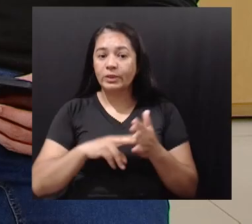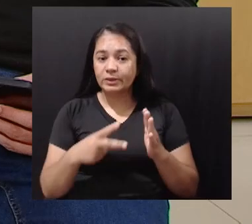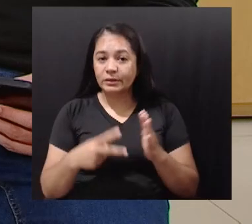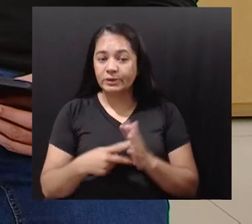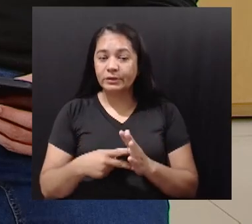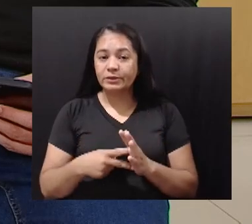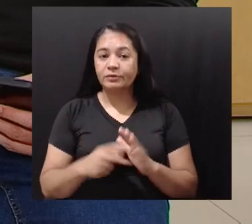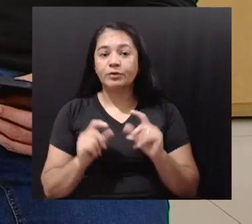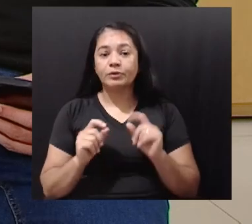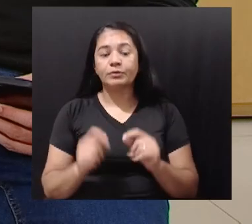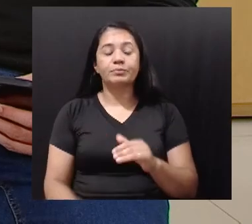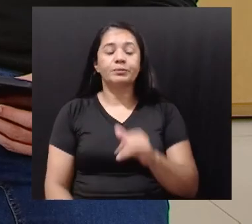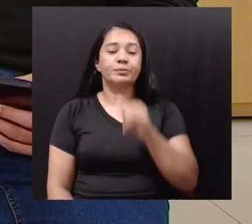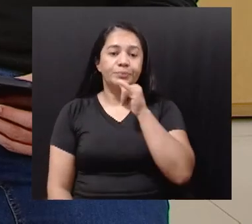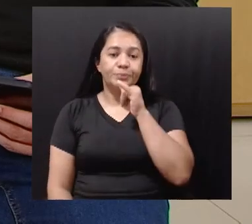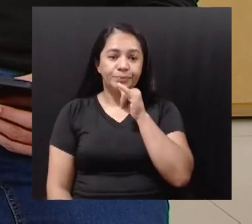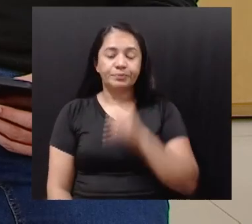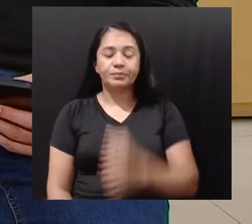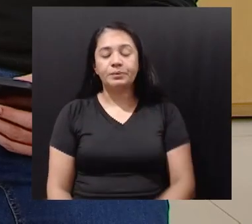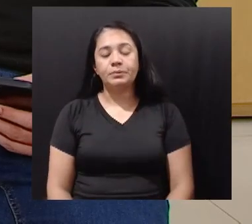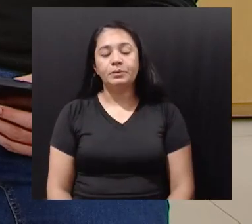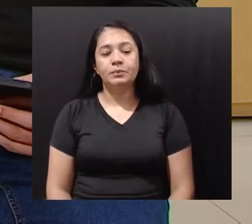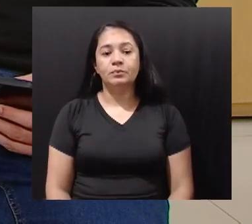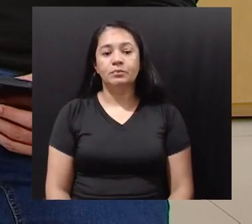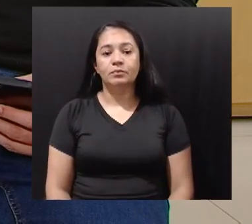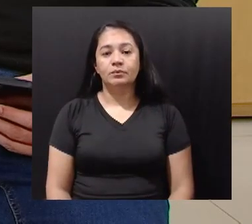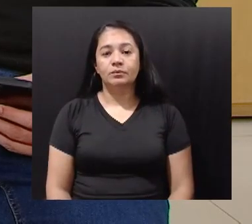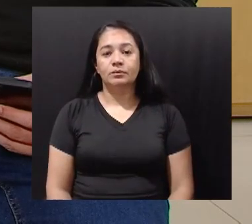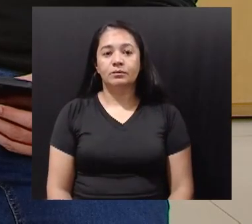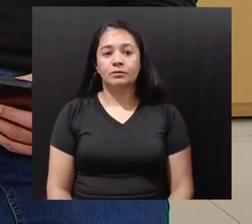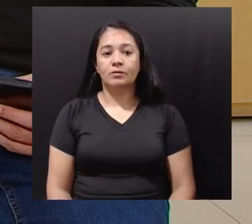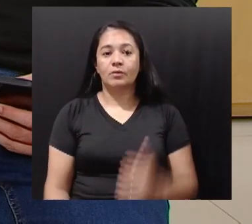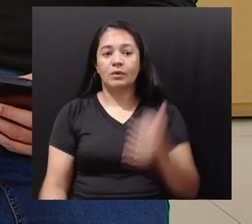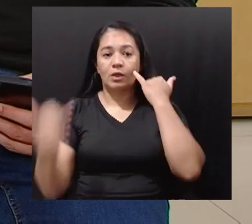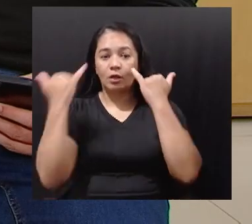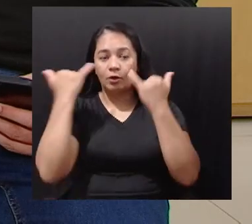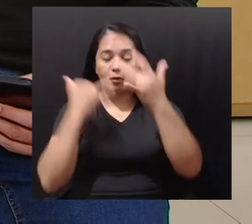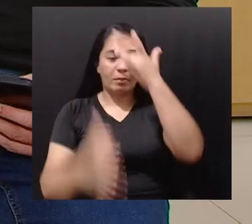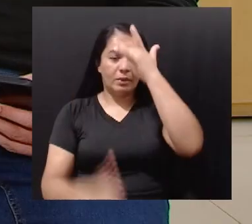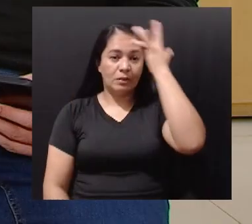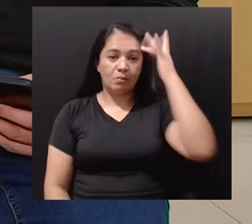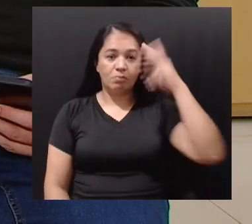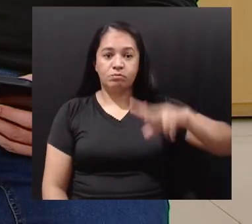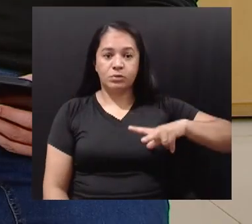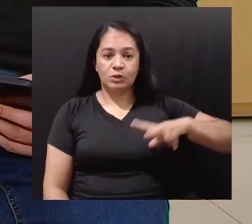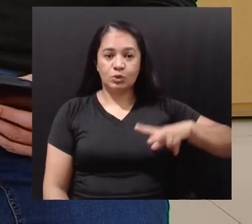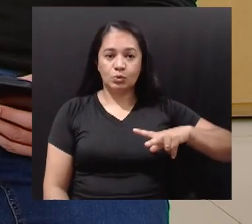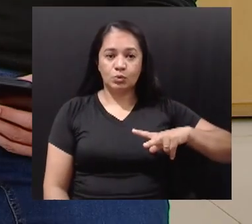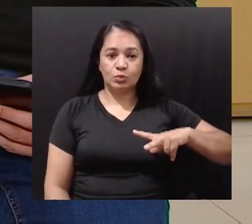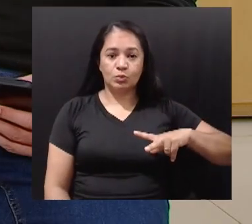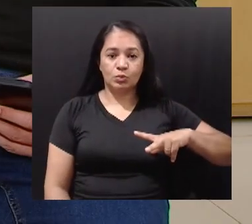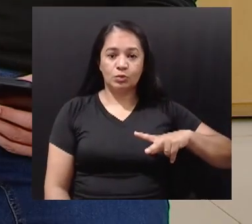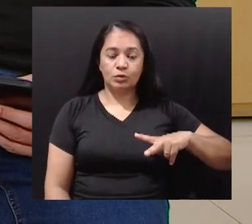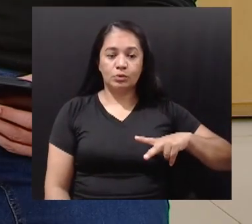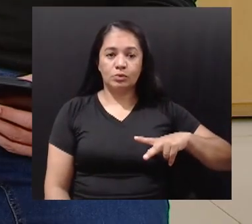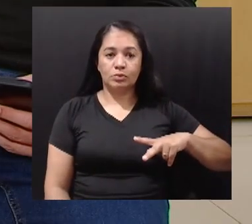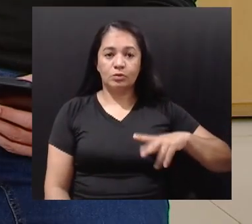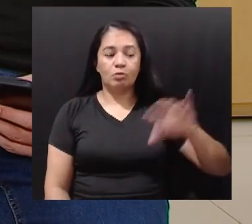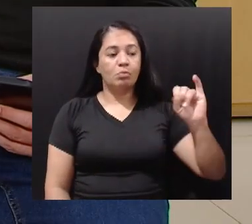exemplo, com dados pessoais, uma entidade ela consegue